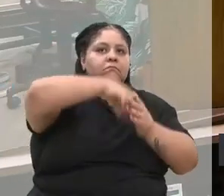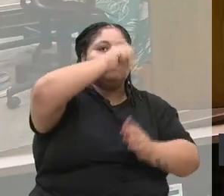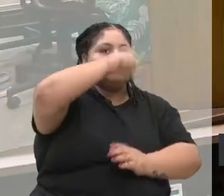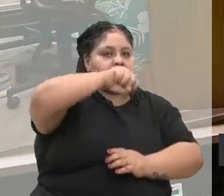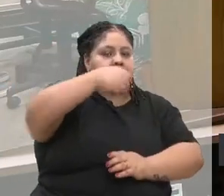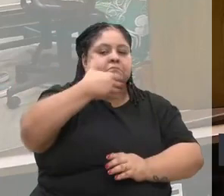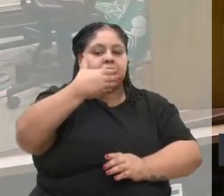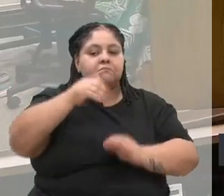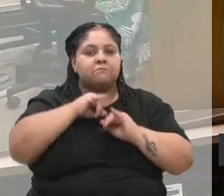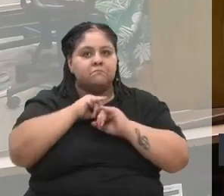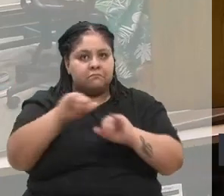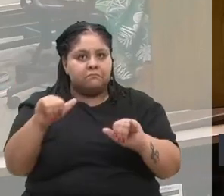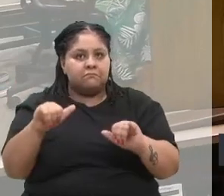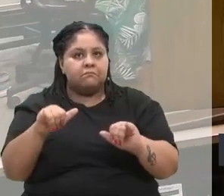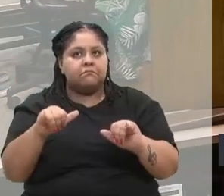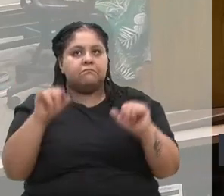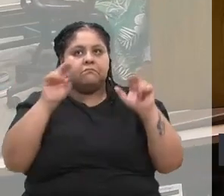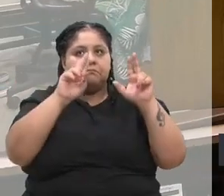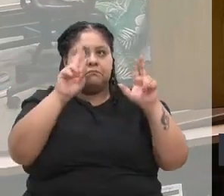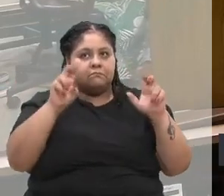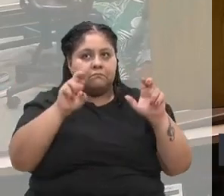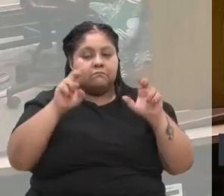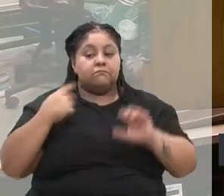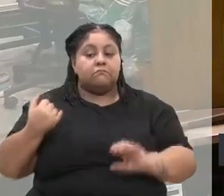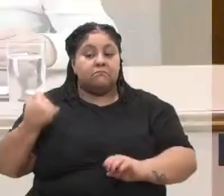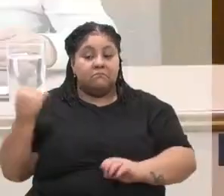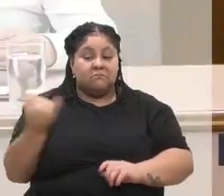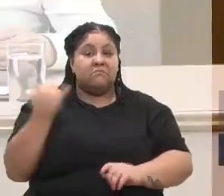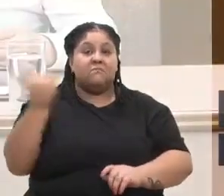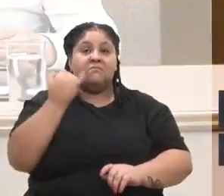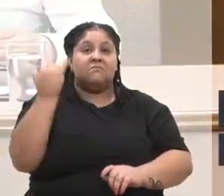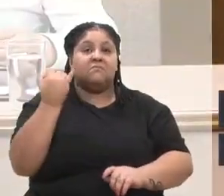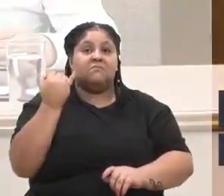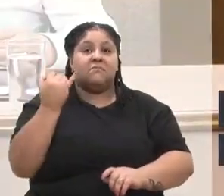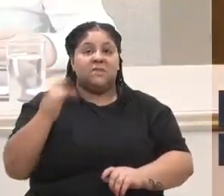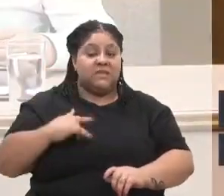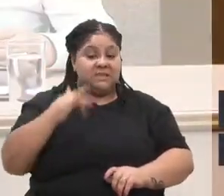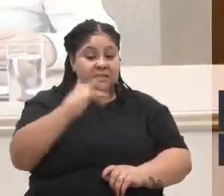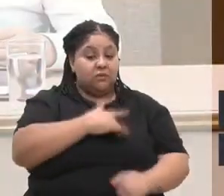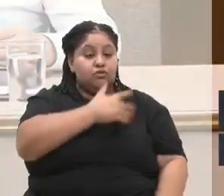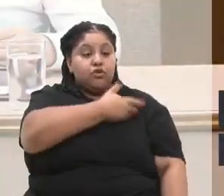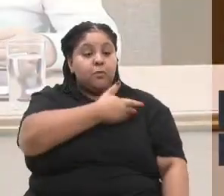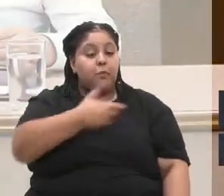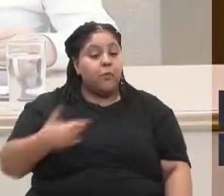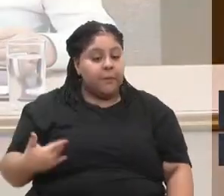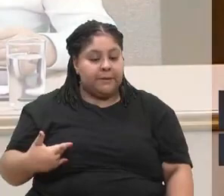informações. É um tema relevante, é saúde pública,